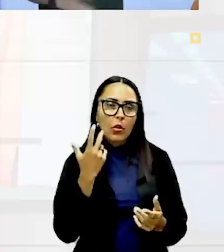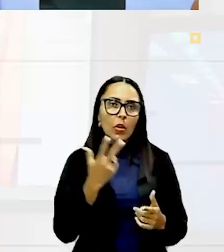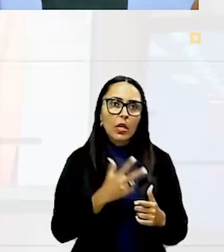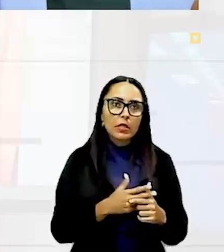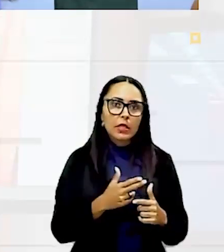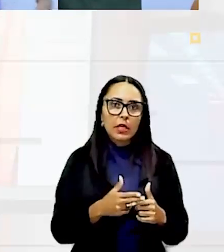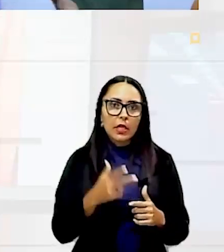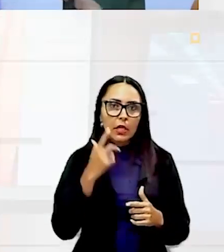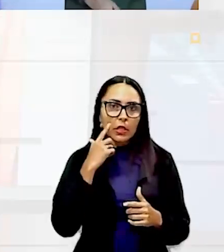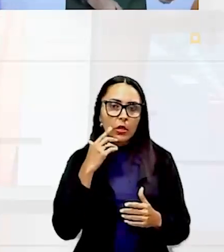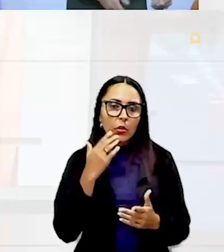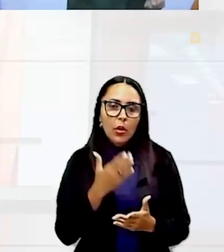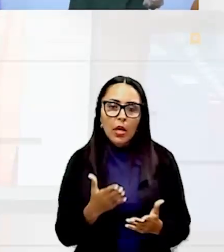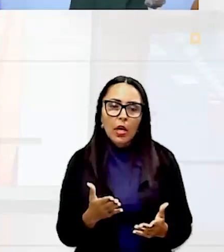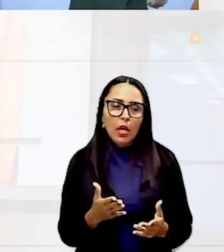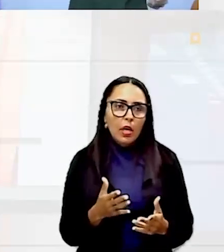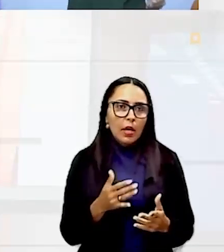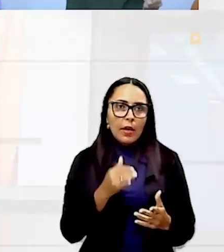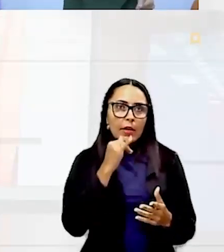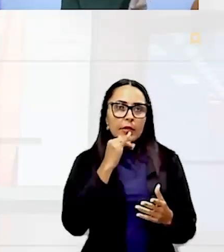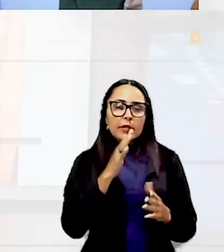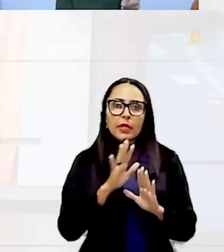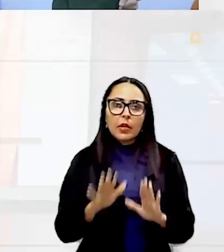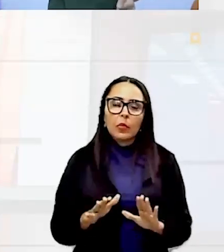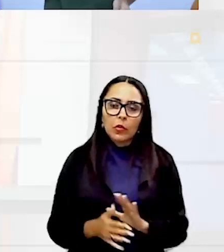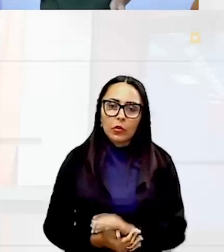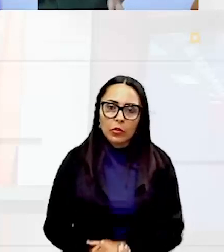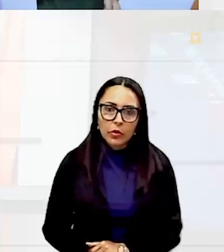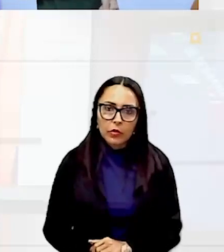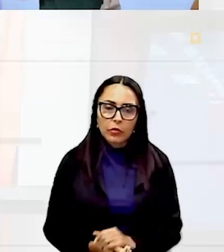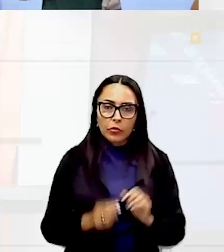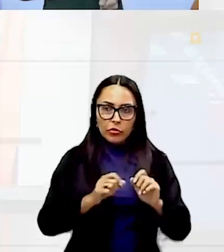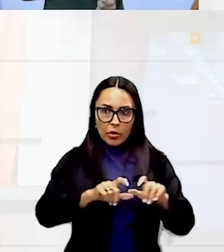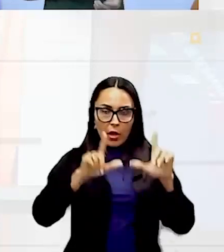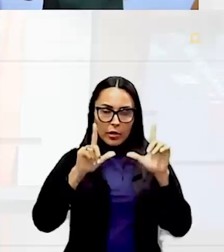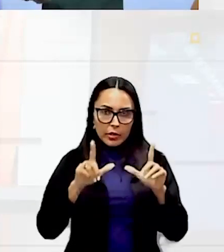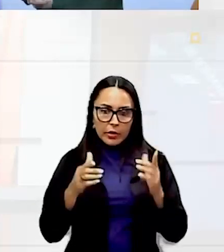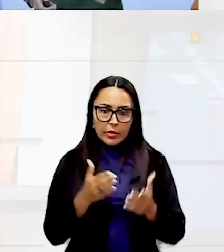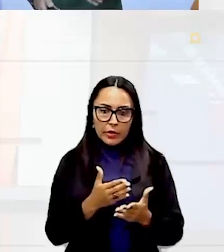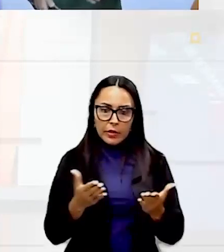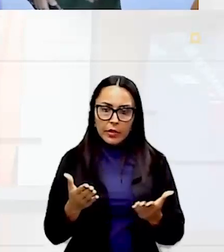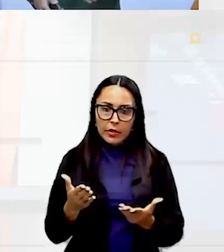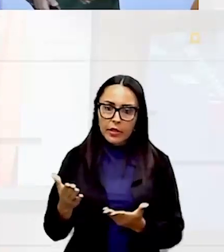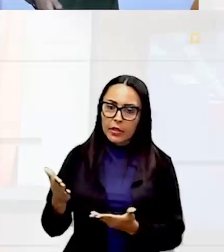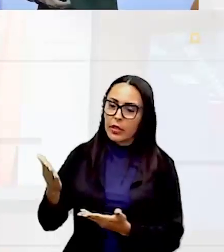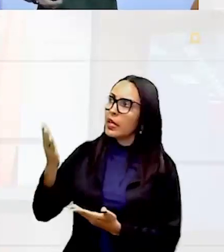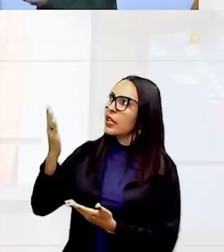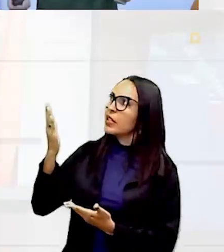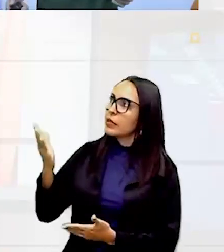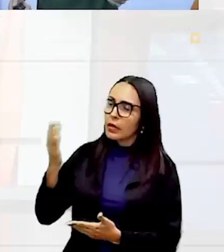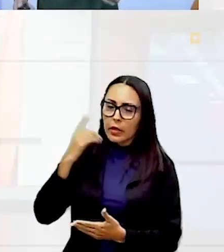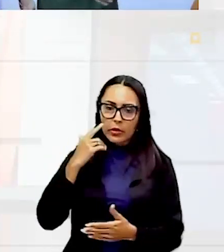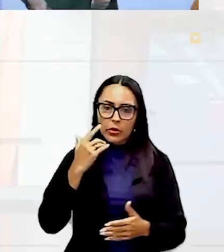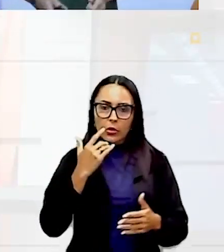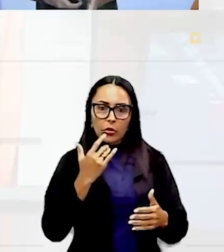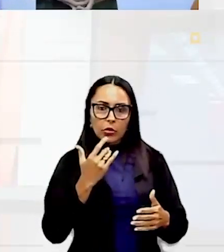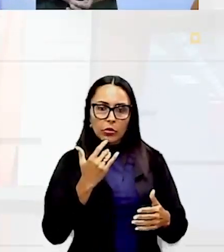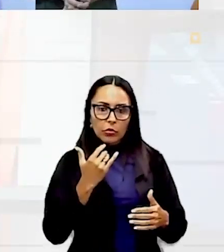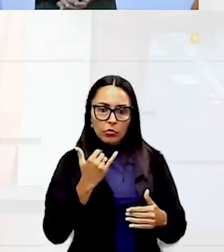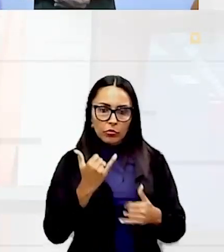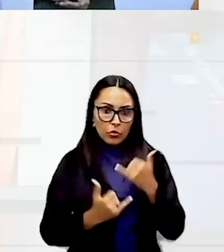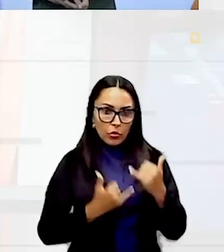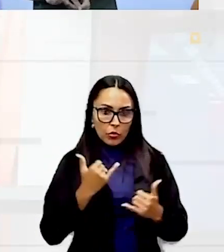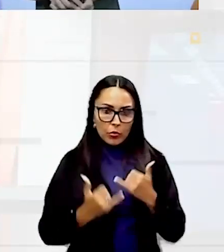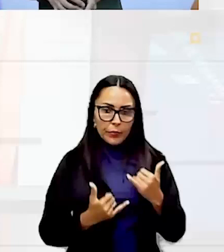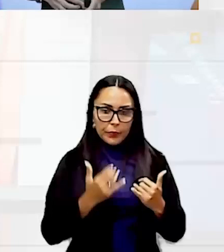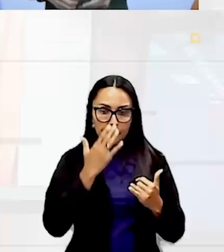de uma redenção, como está no próprio o slide. Tem aí o Kratos no jogo God of War.